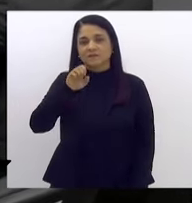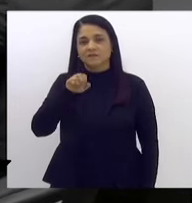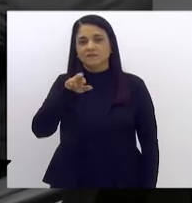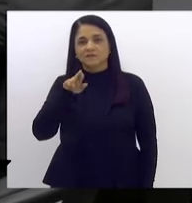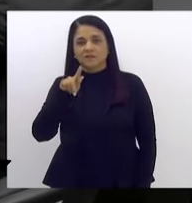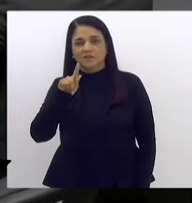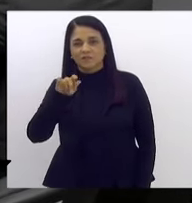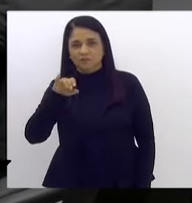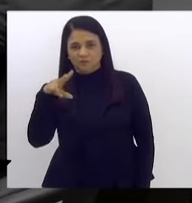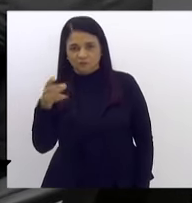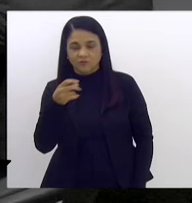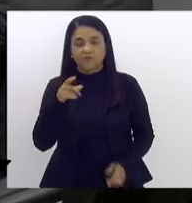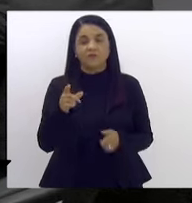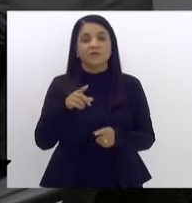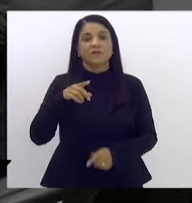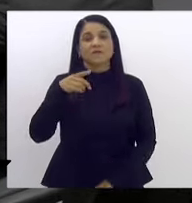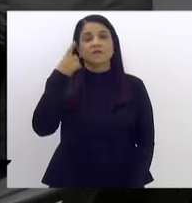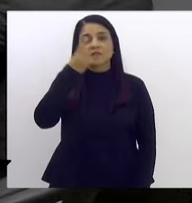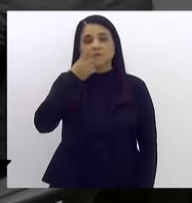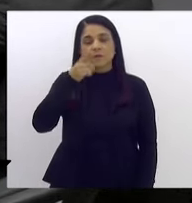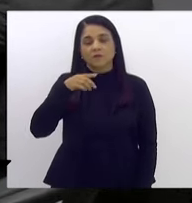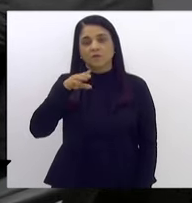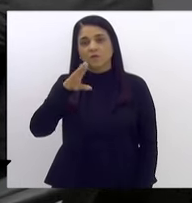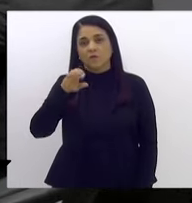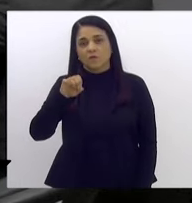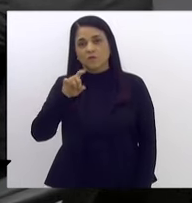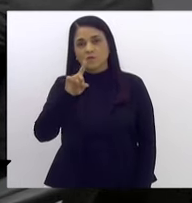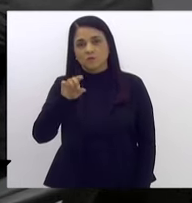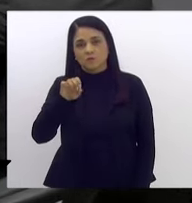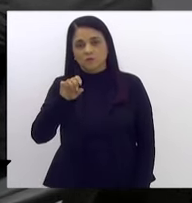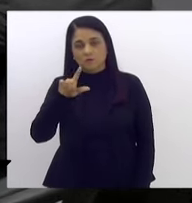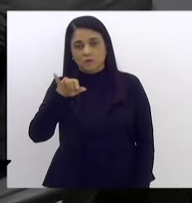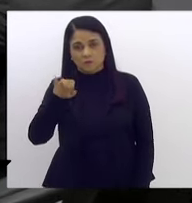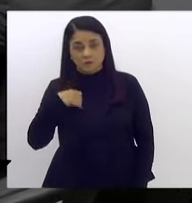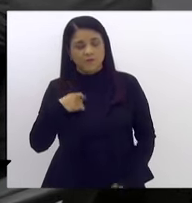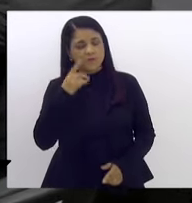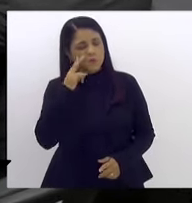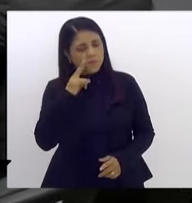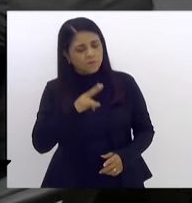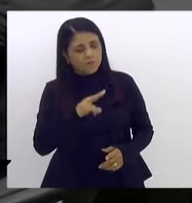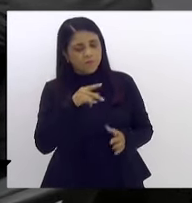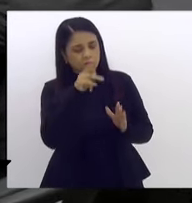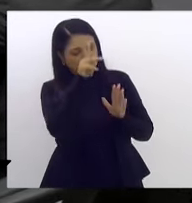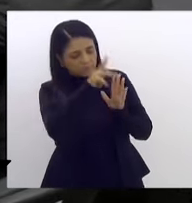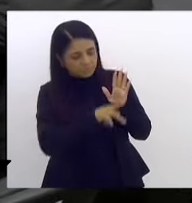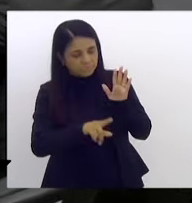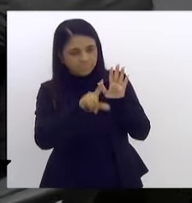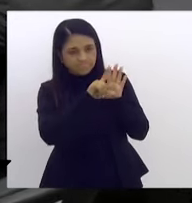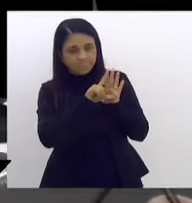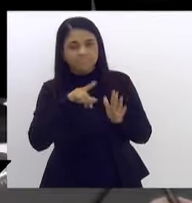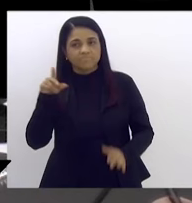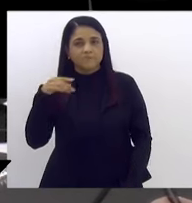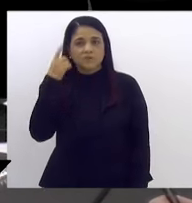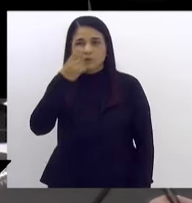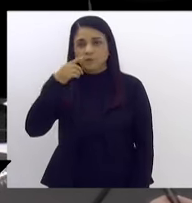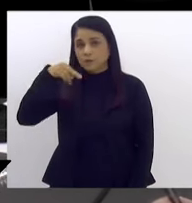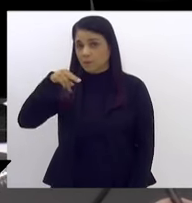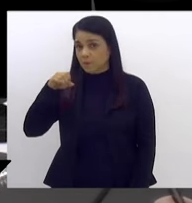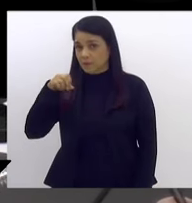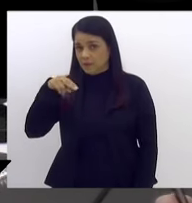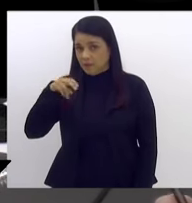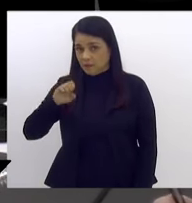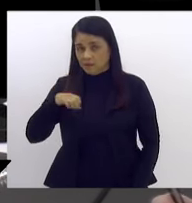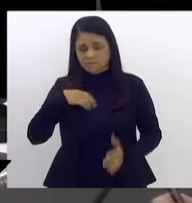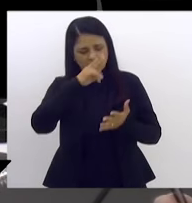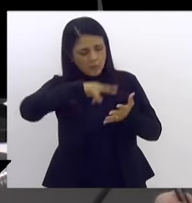eu já acabei só precisando observando o projeto do deputado Carlos min é aqui a imposição Inclusive